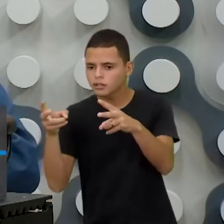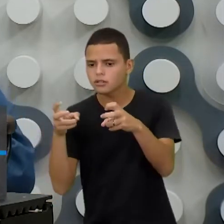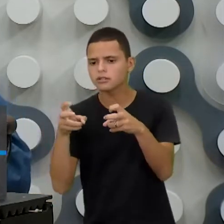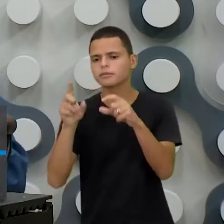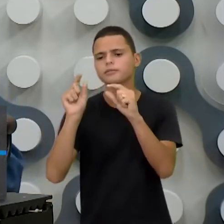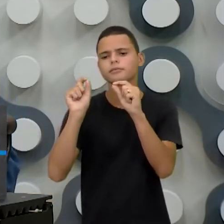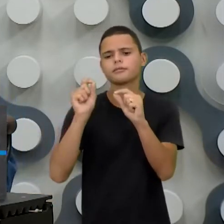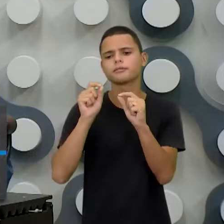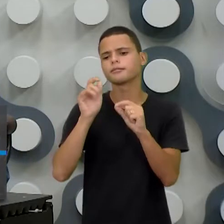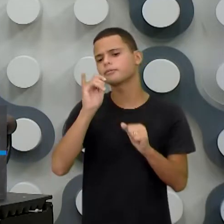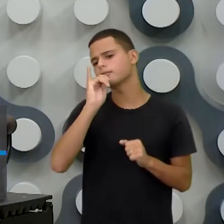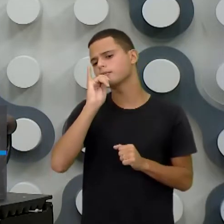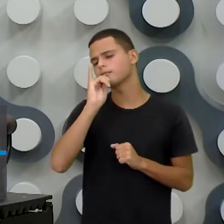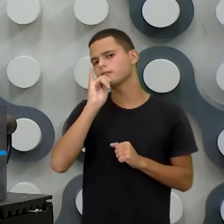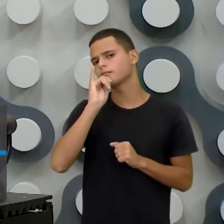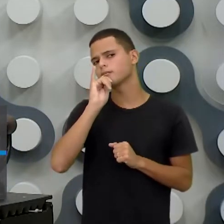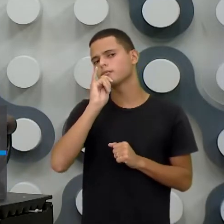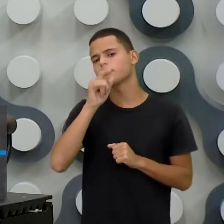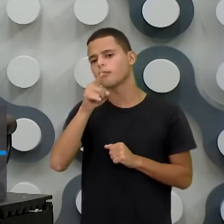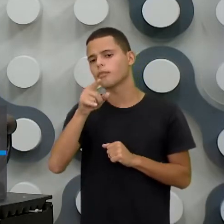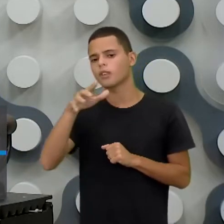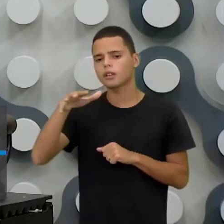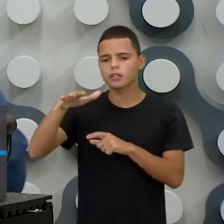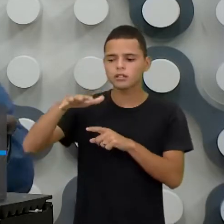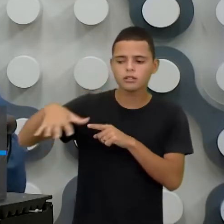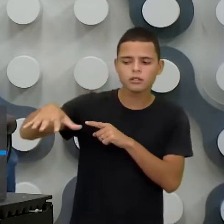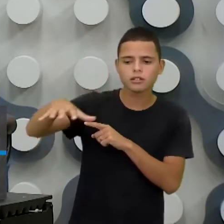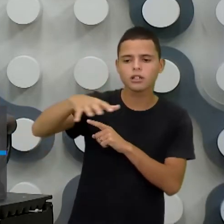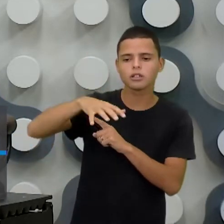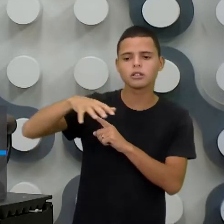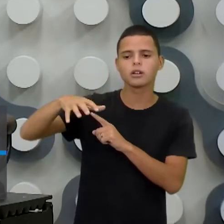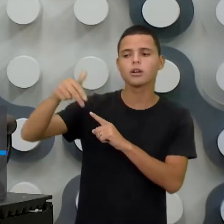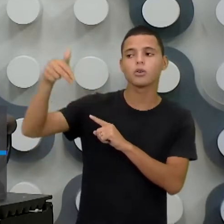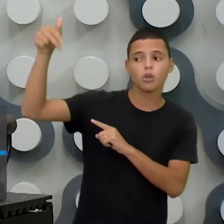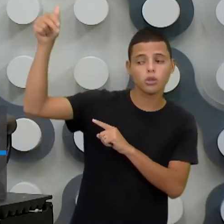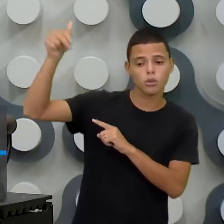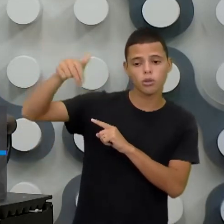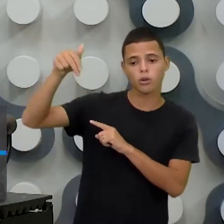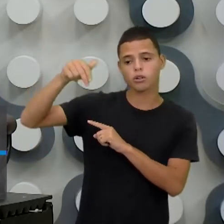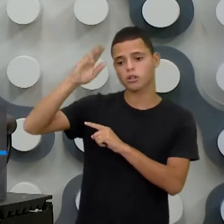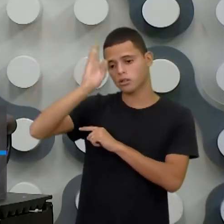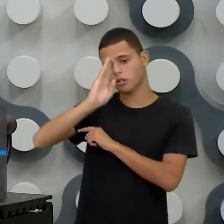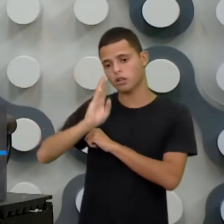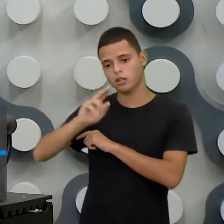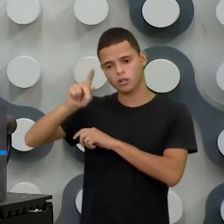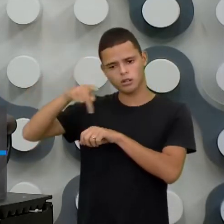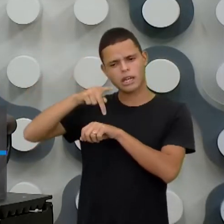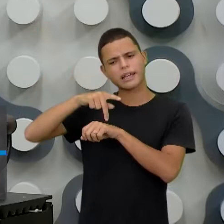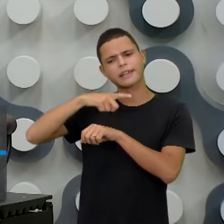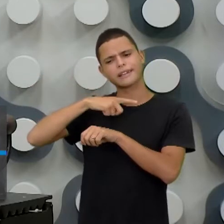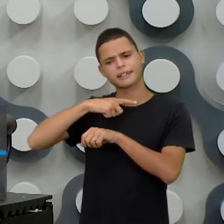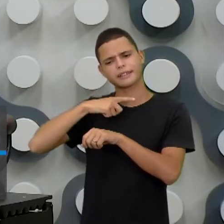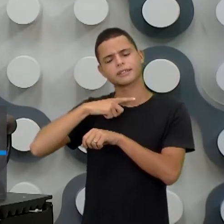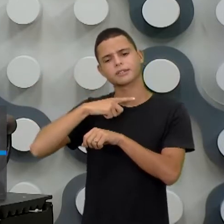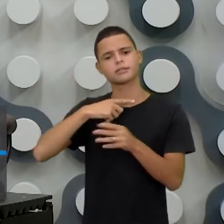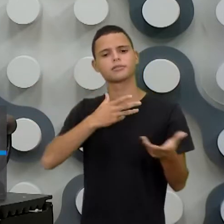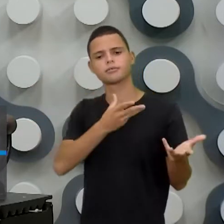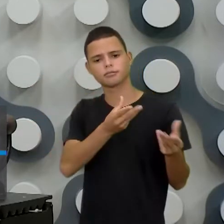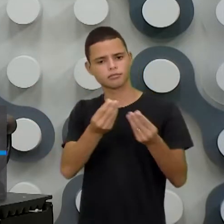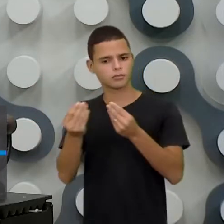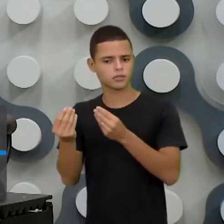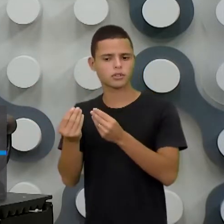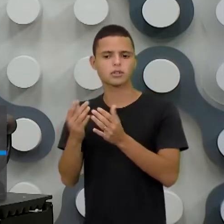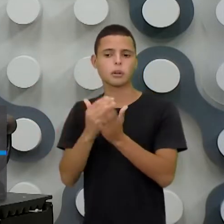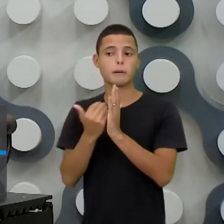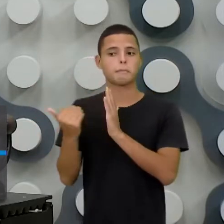estiver ali na região norte do país, certo? Então, vai ter muita, eu acredito que sim, né? Vai ter muita mais